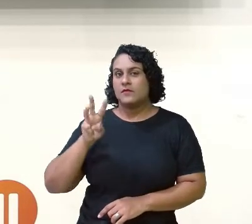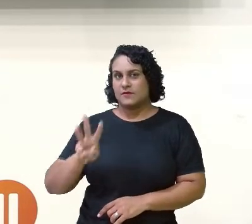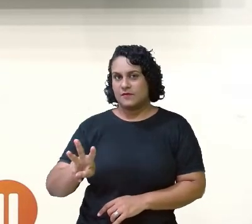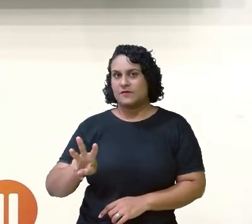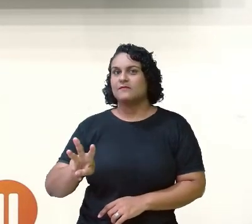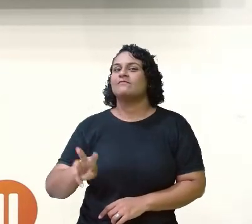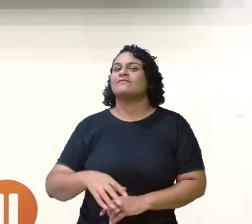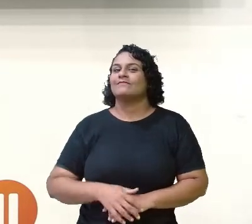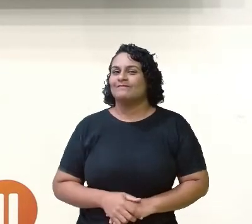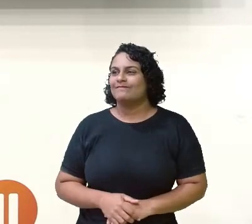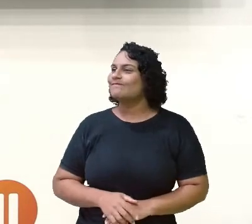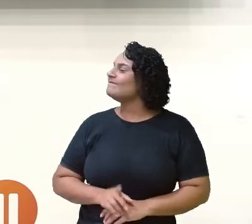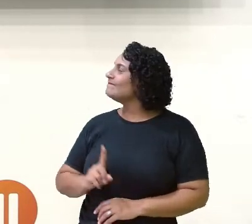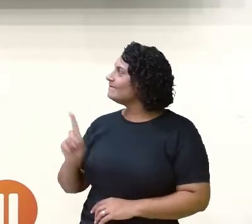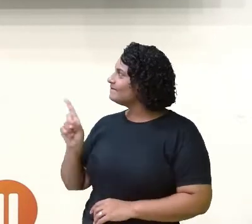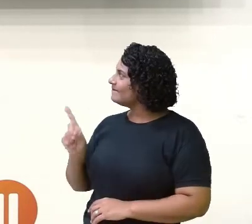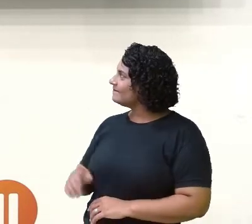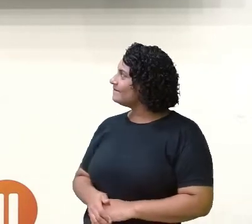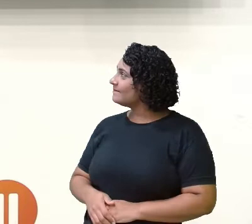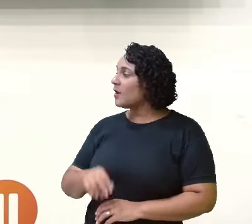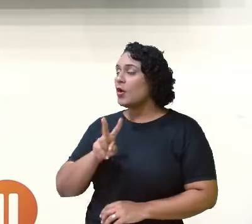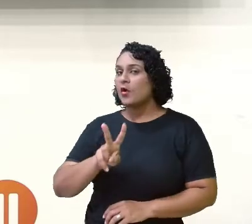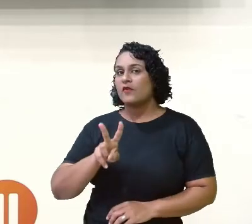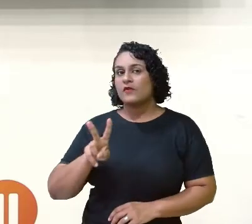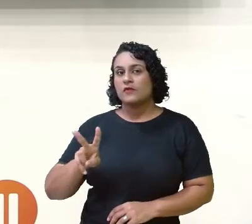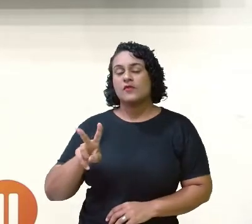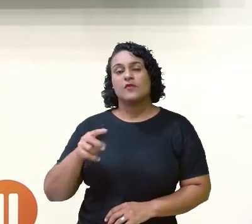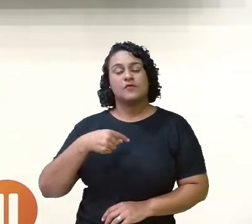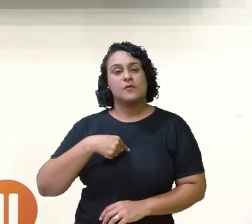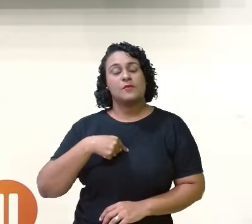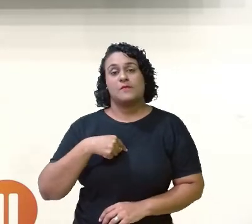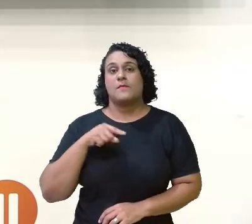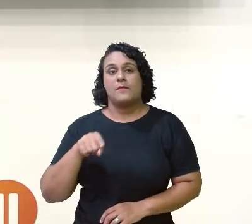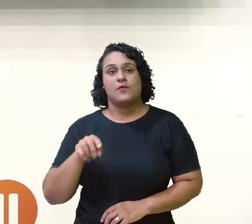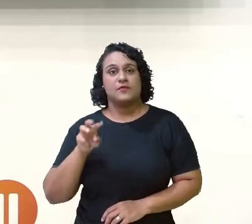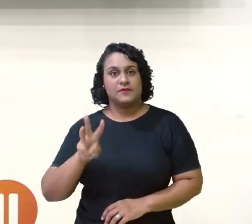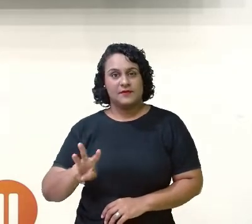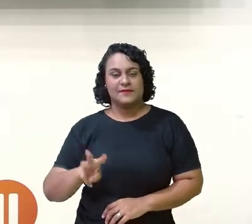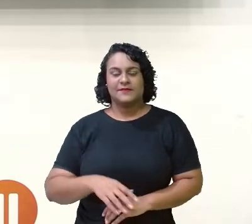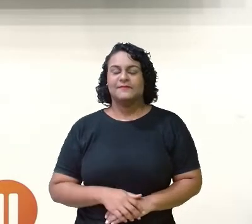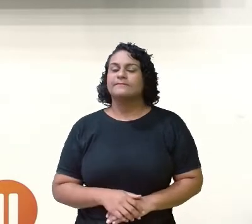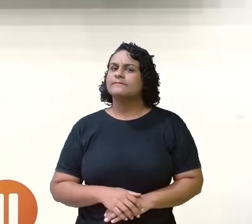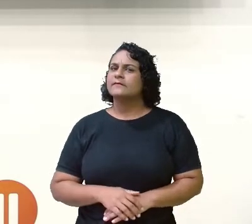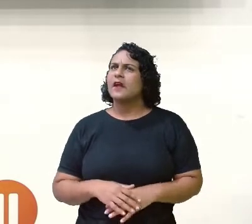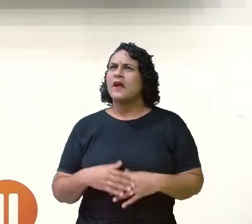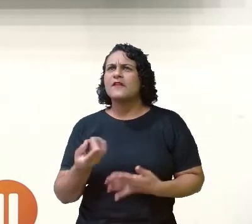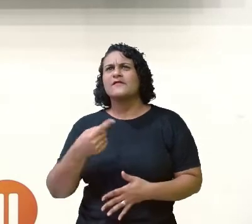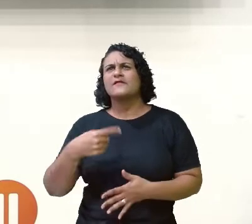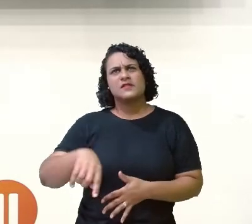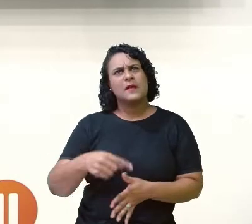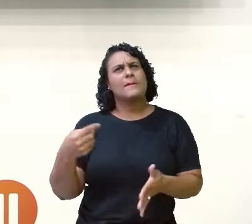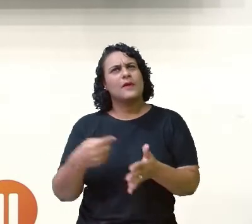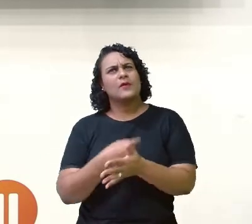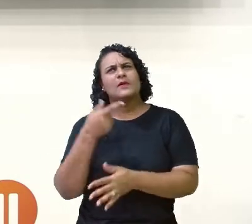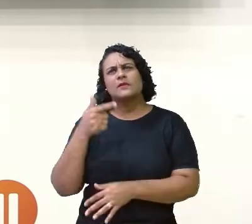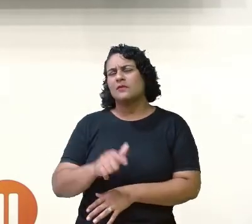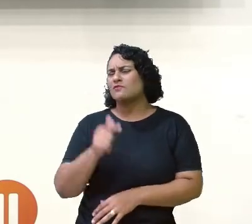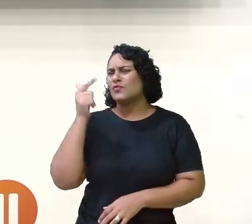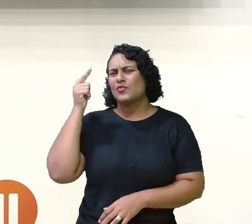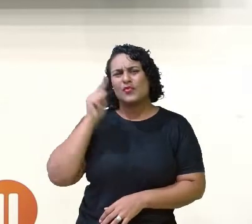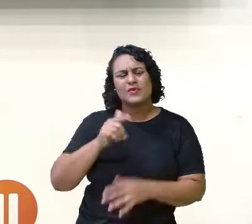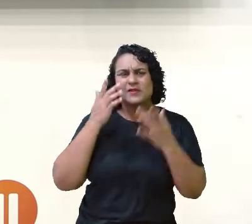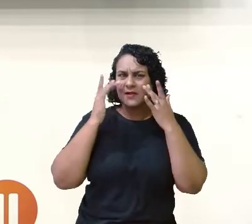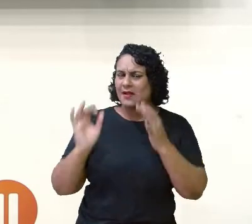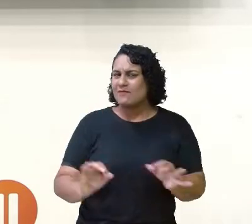22.3. TV Nova, canal 22.3. Professora, ainda assim eu não consegui assistir sua